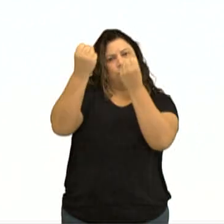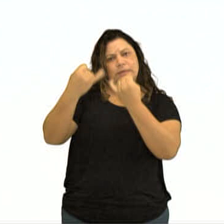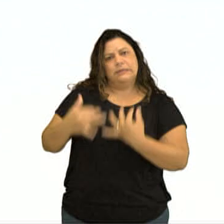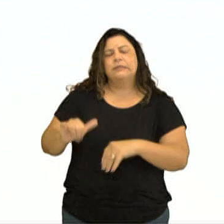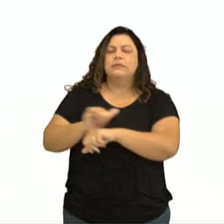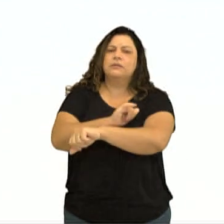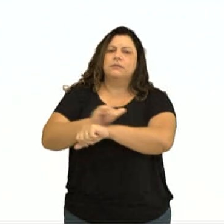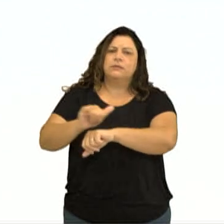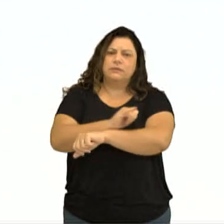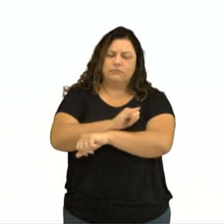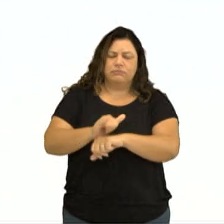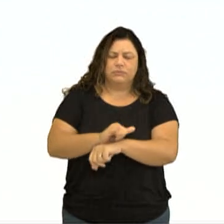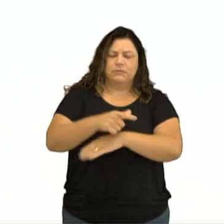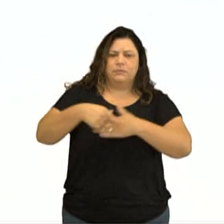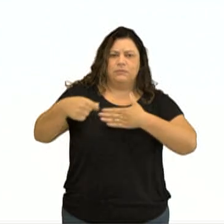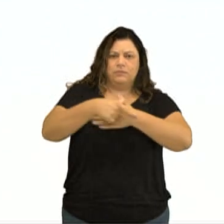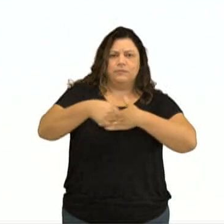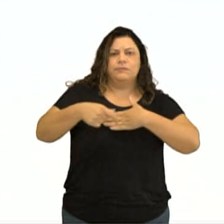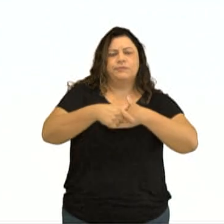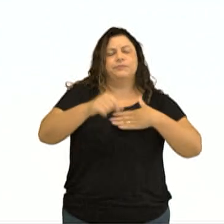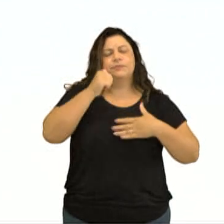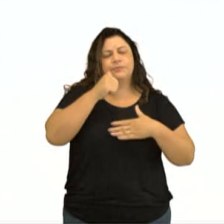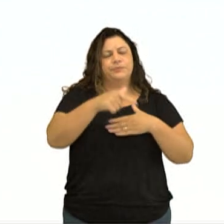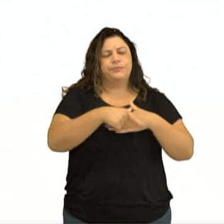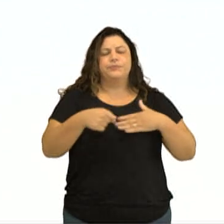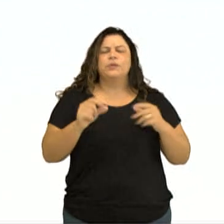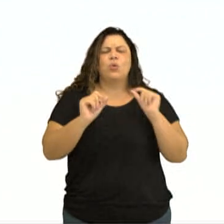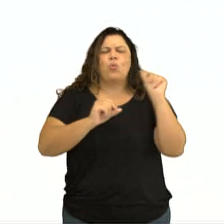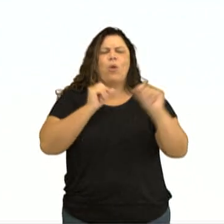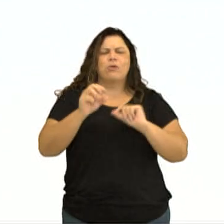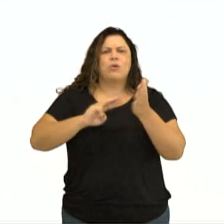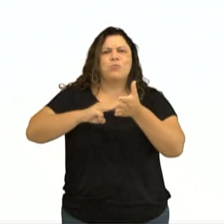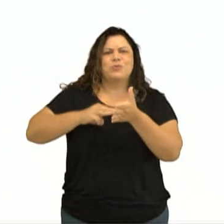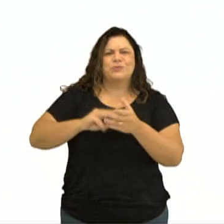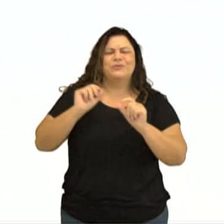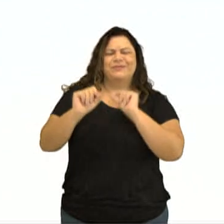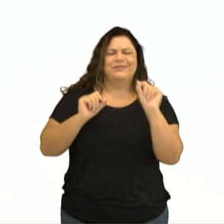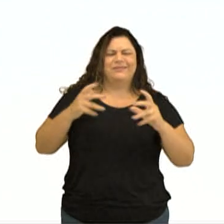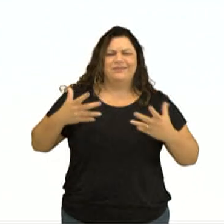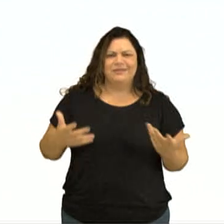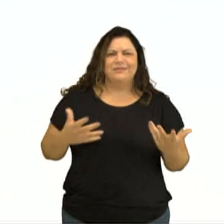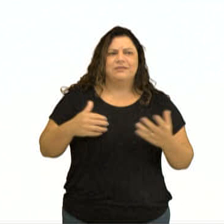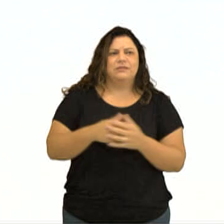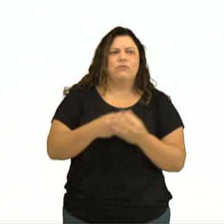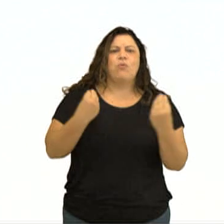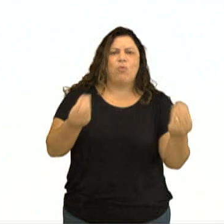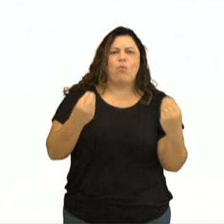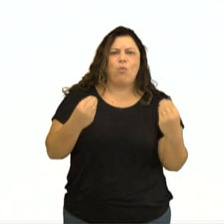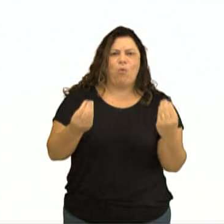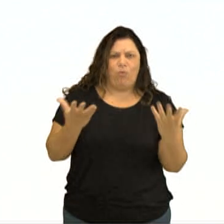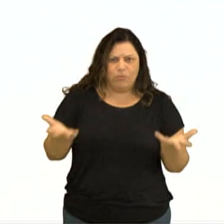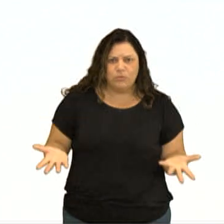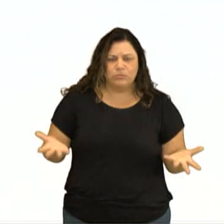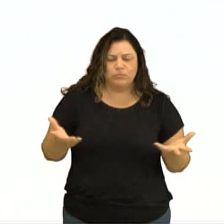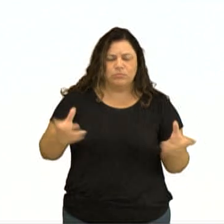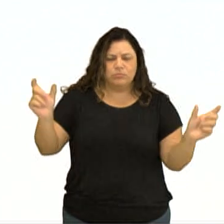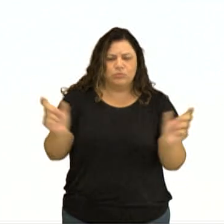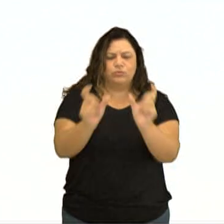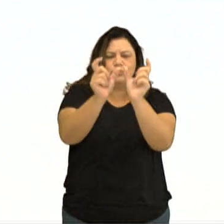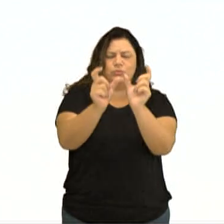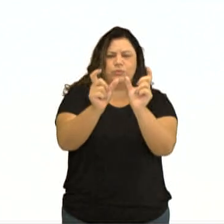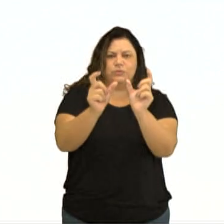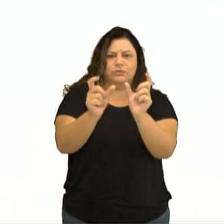estratégia da autora. Qual que é o motivo dela empregar o como e o por exemplo, que têm a mesma função, juntos?